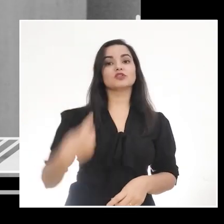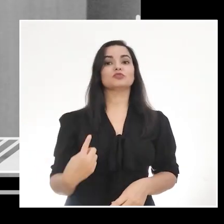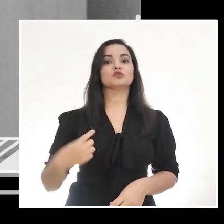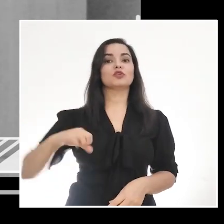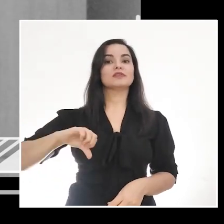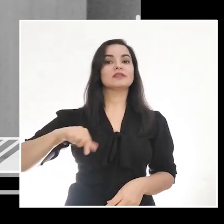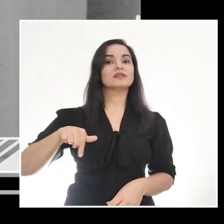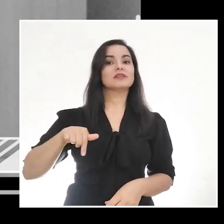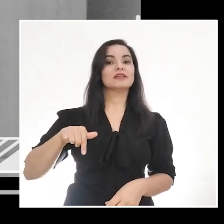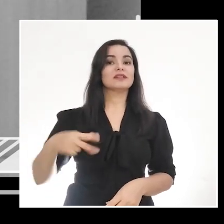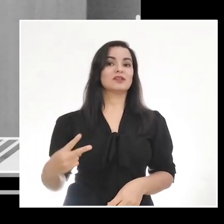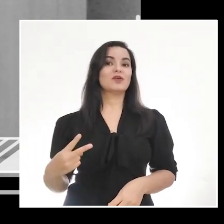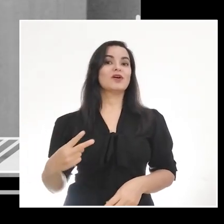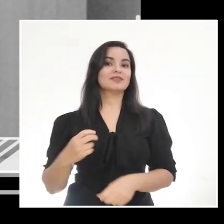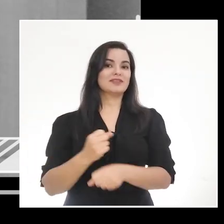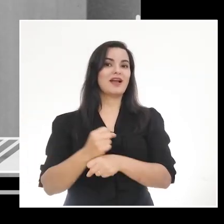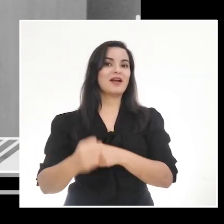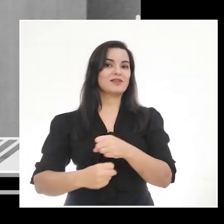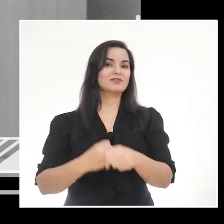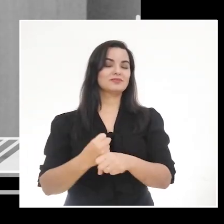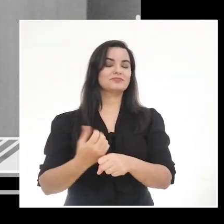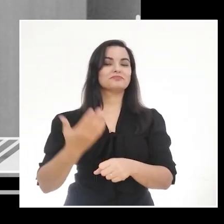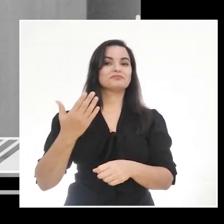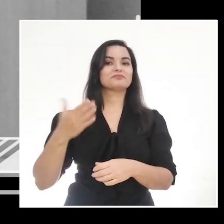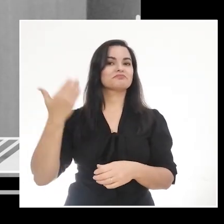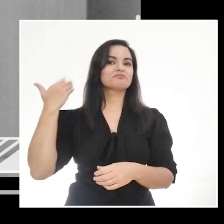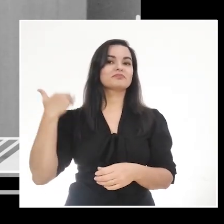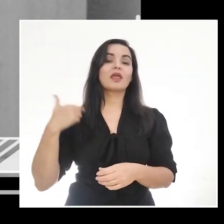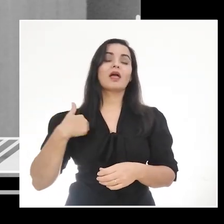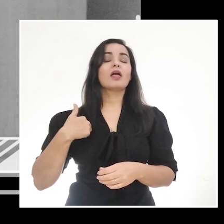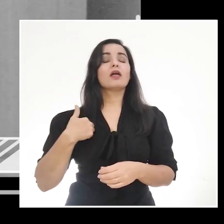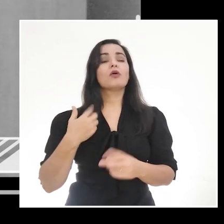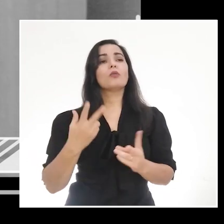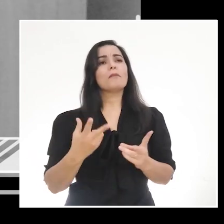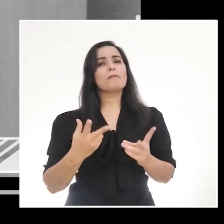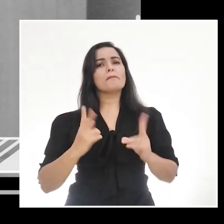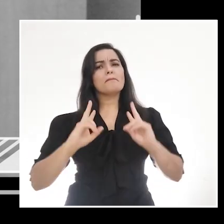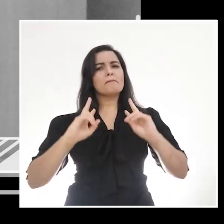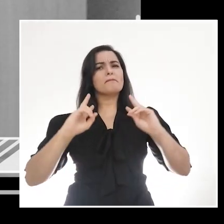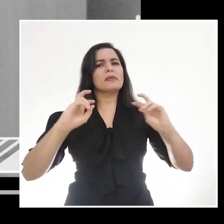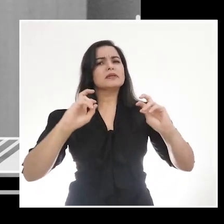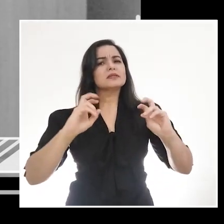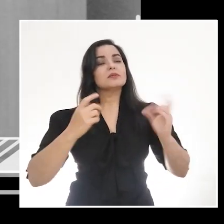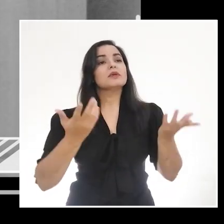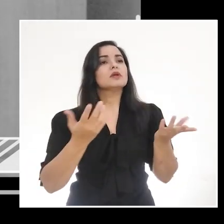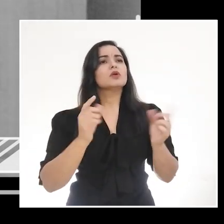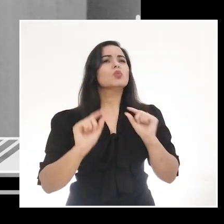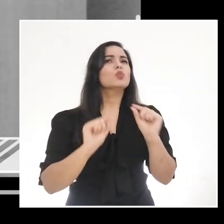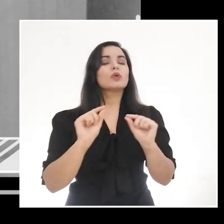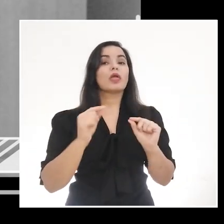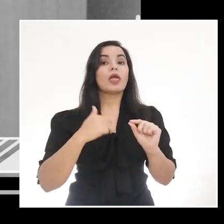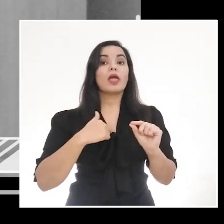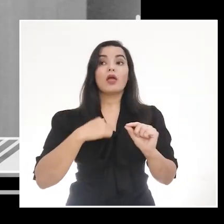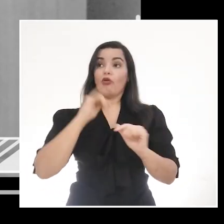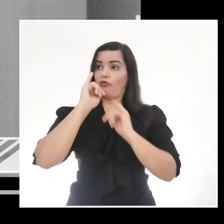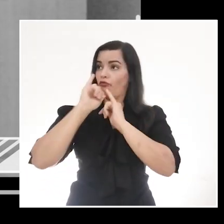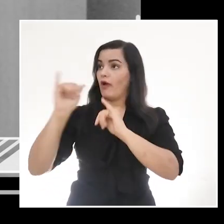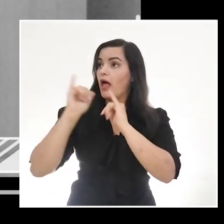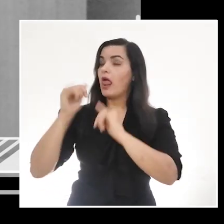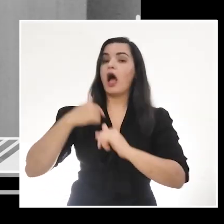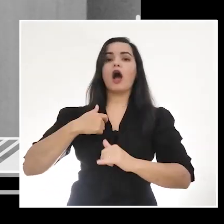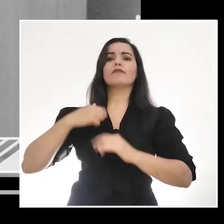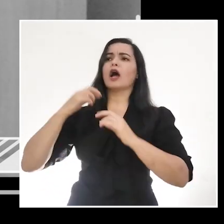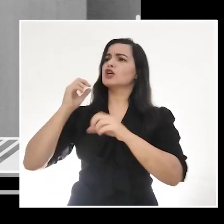na Semana Santa de 1972 e ali eu me vi como